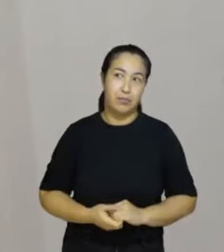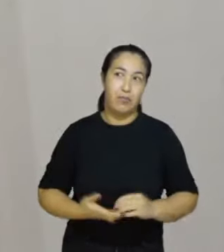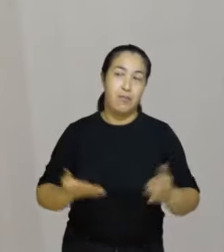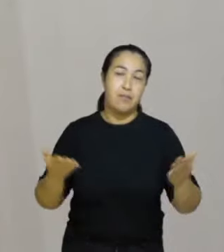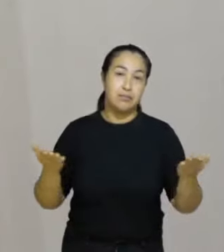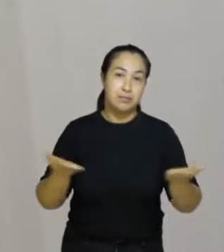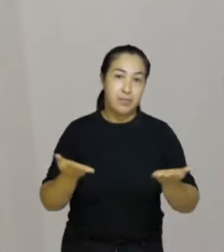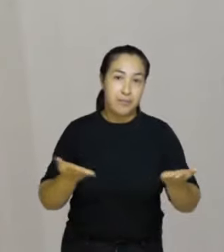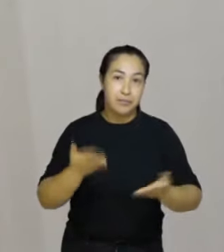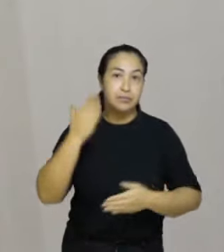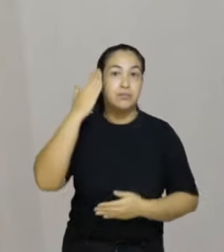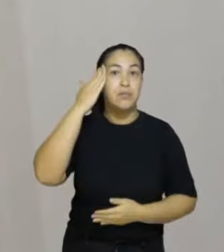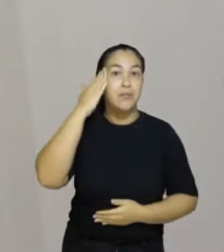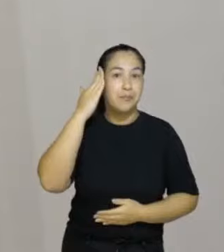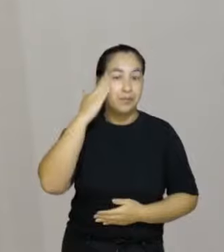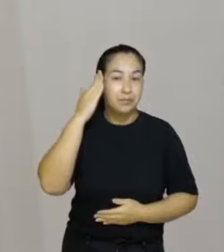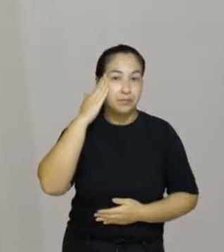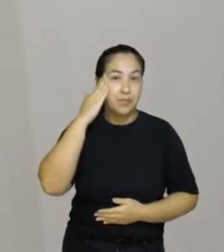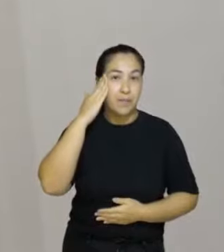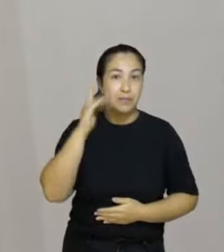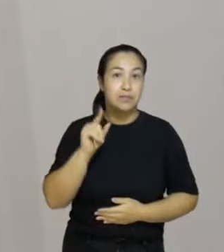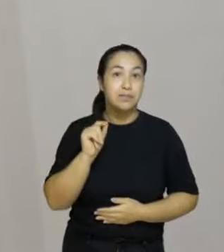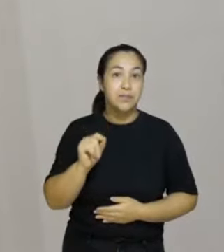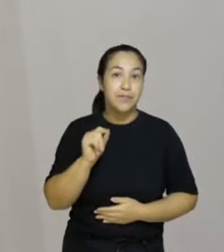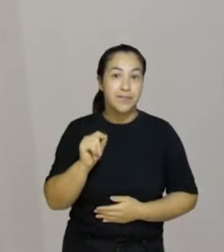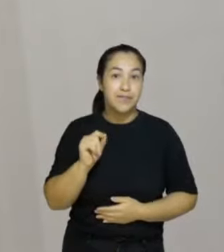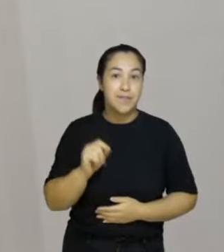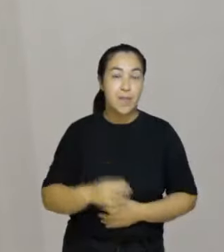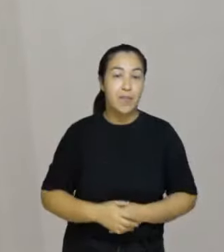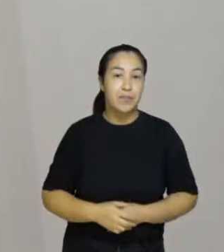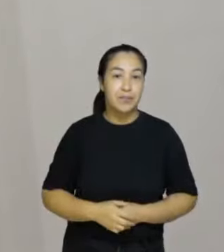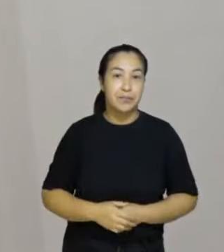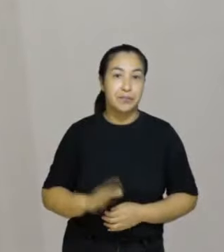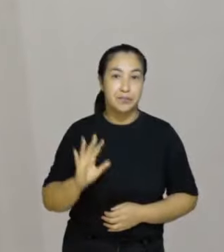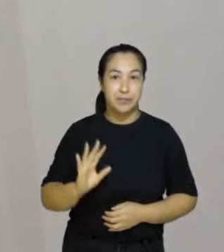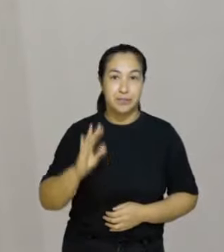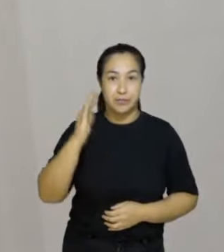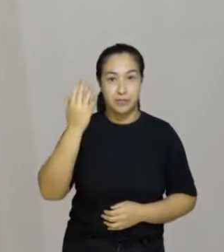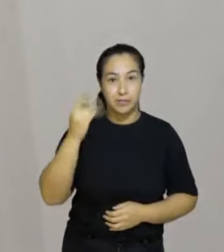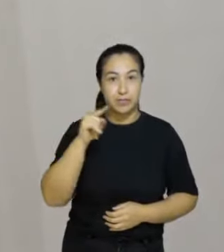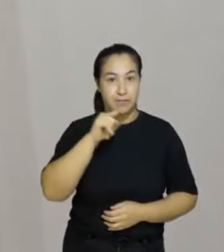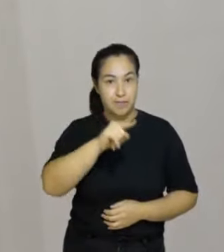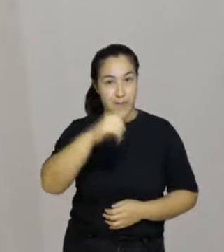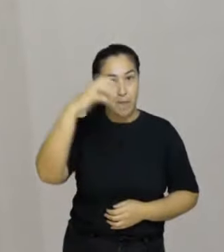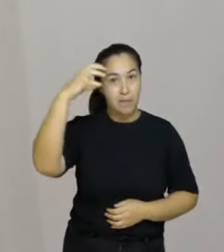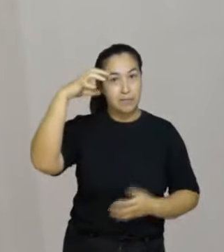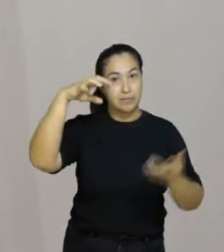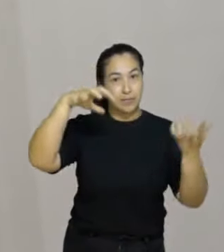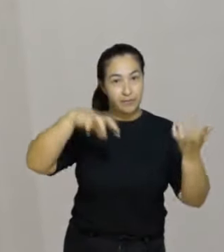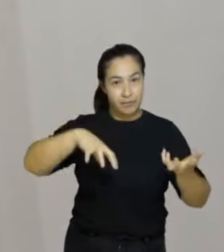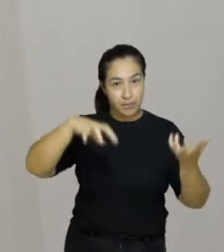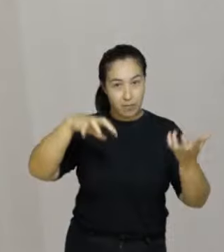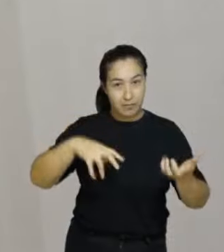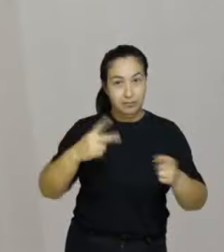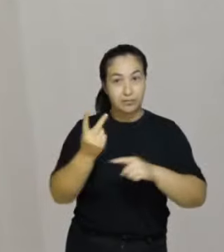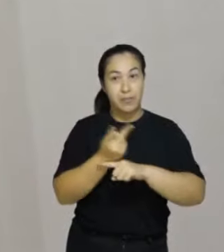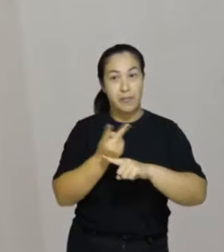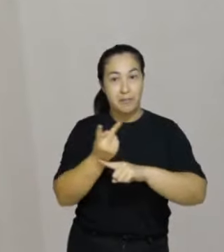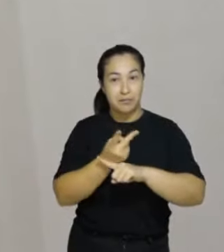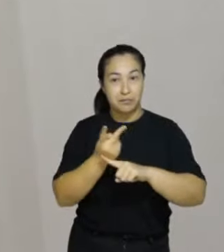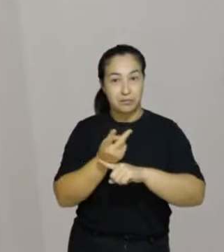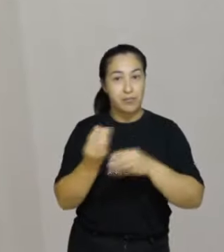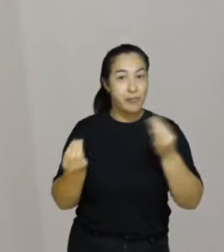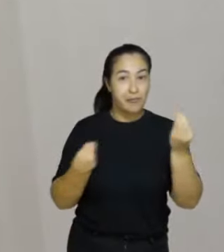a gente sabe o que realmente acontece em Brasília. A gente vai atrás, procura saber. Olha